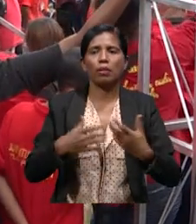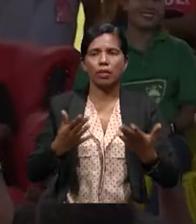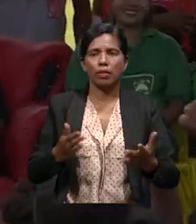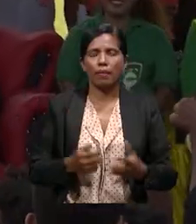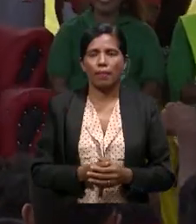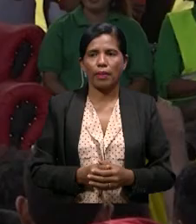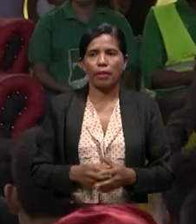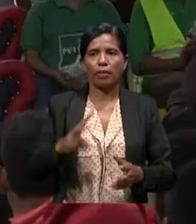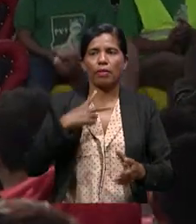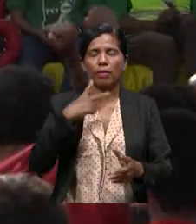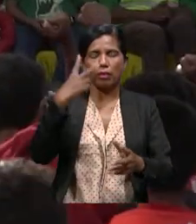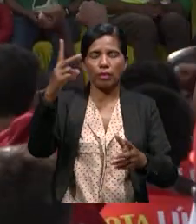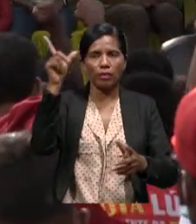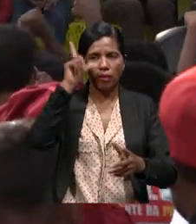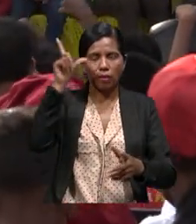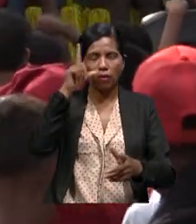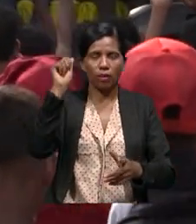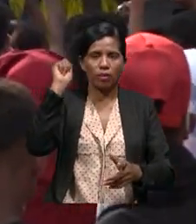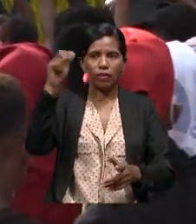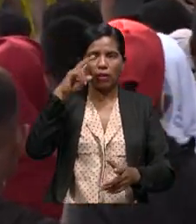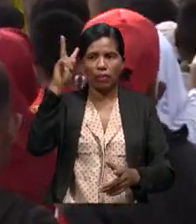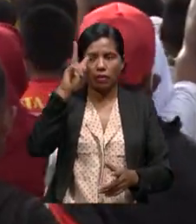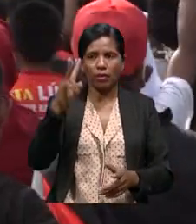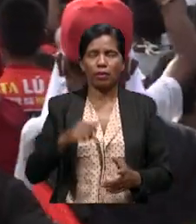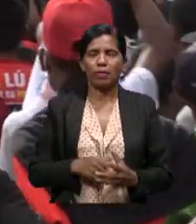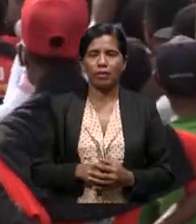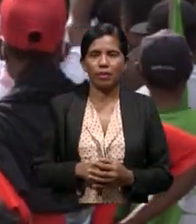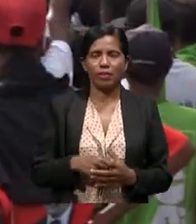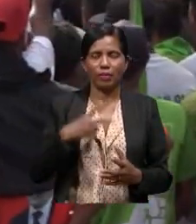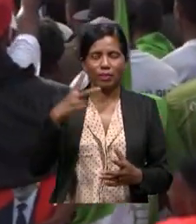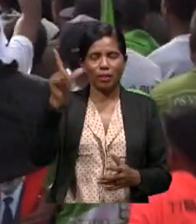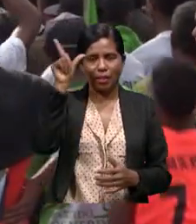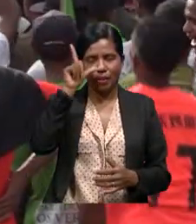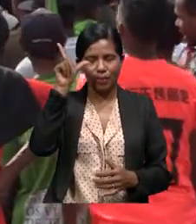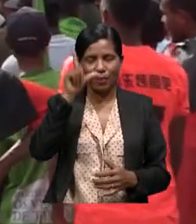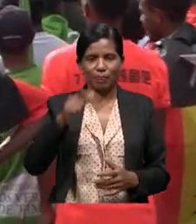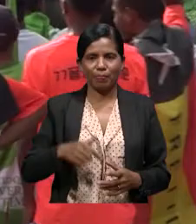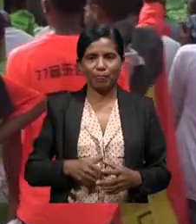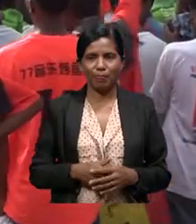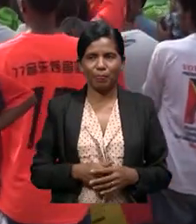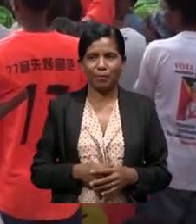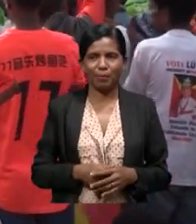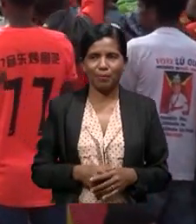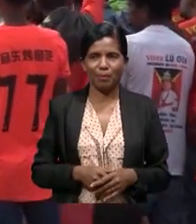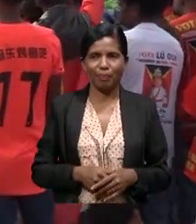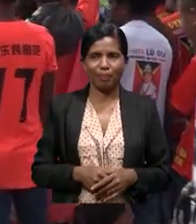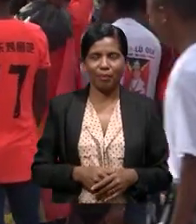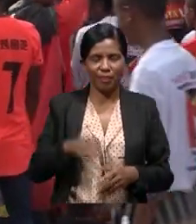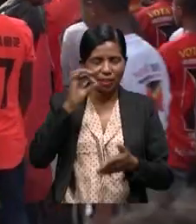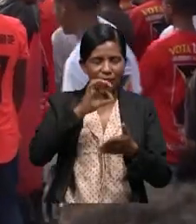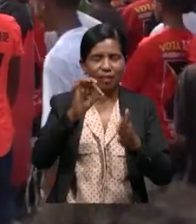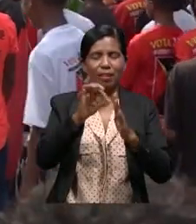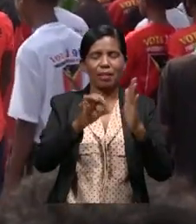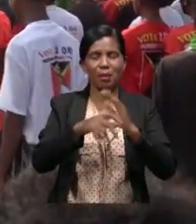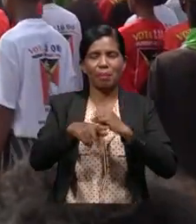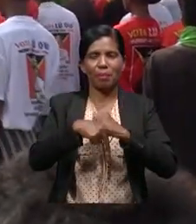Olo! Viva no Olo! Viva no Olo! Viva no Olo! Viva no Olo! Viva no Olo! Secretário-Geral Partido Fretilin,